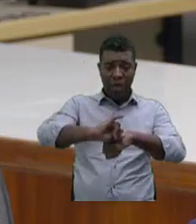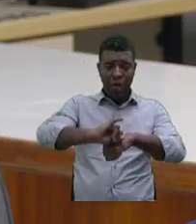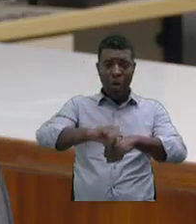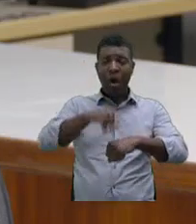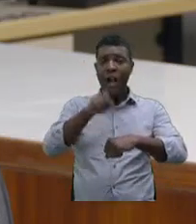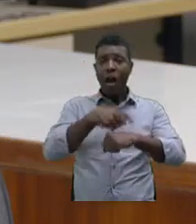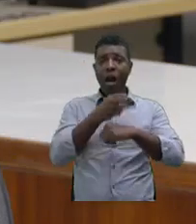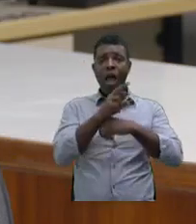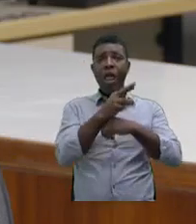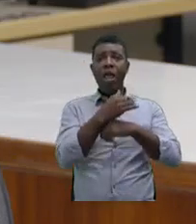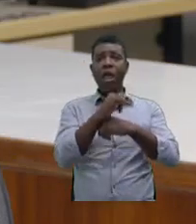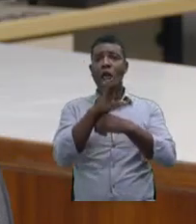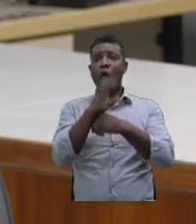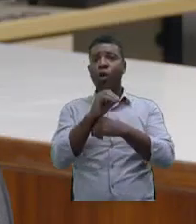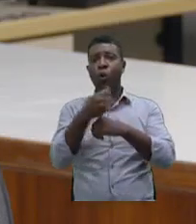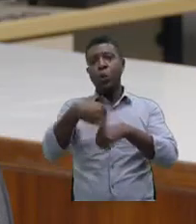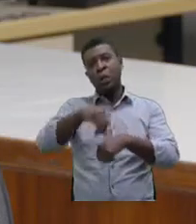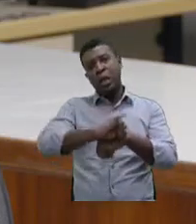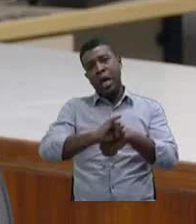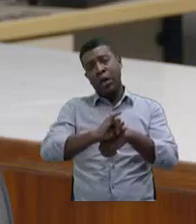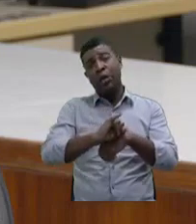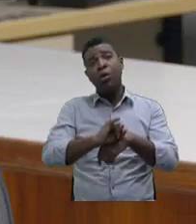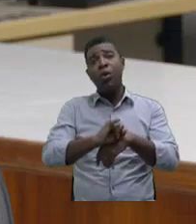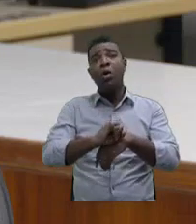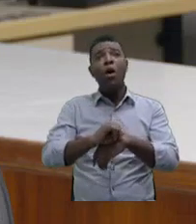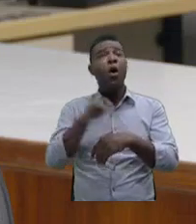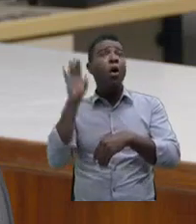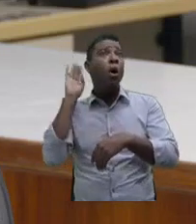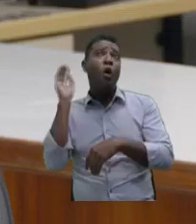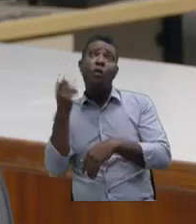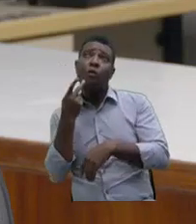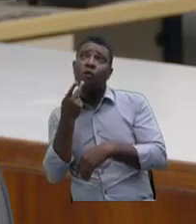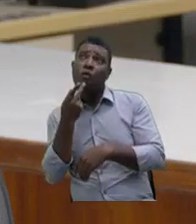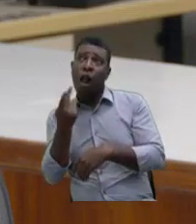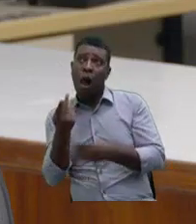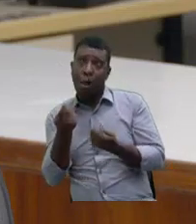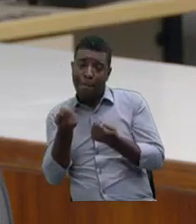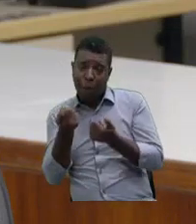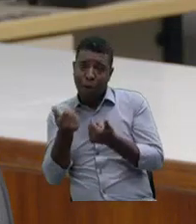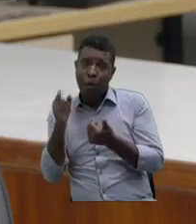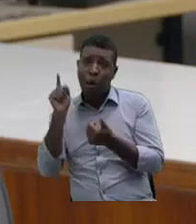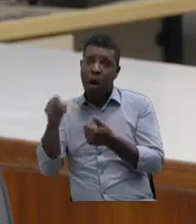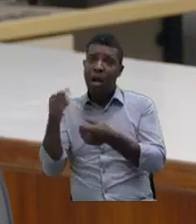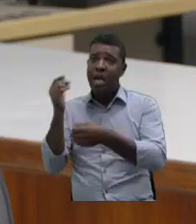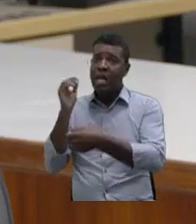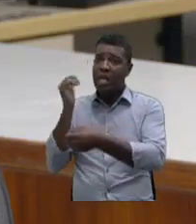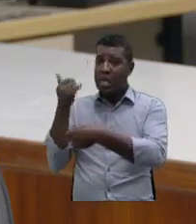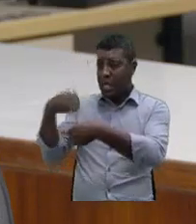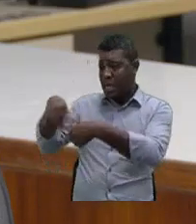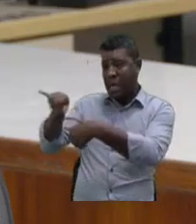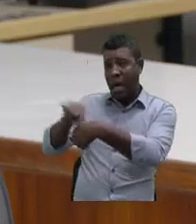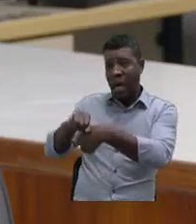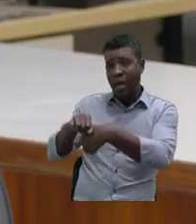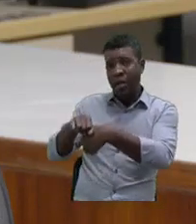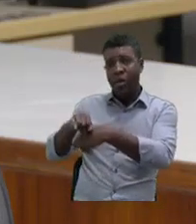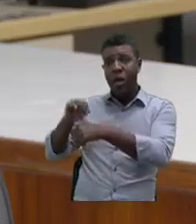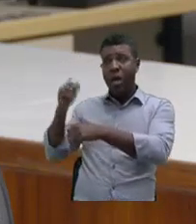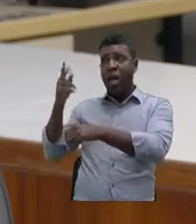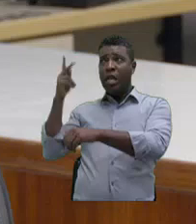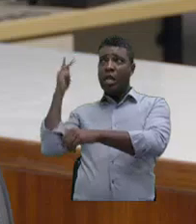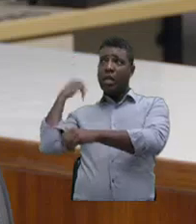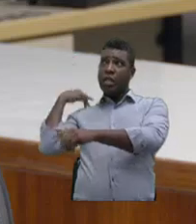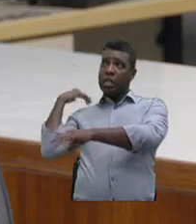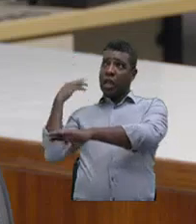ricos centros, e pouco nós ouvimos falar desses centros que, historicamente,